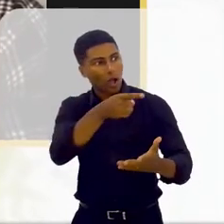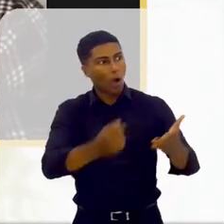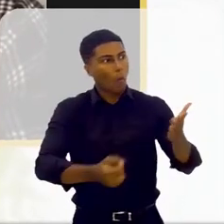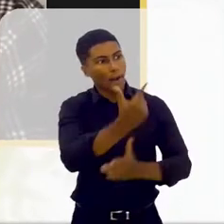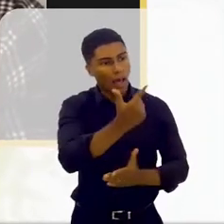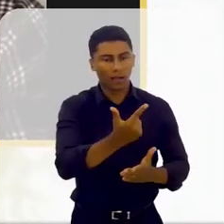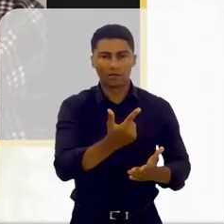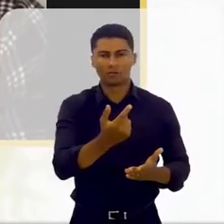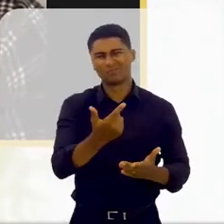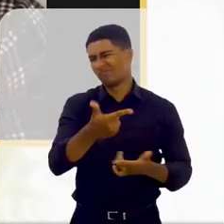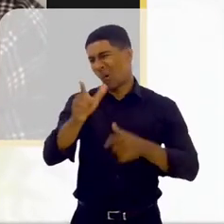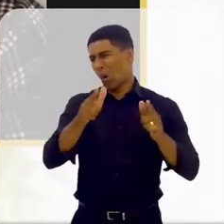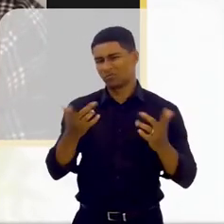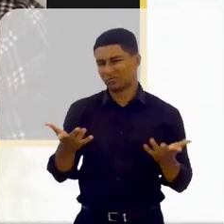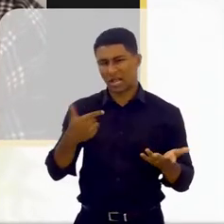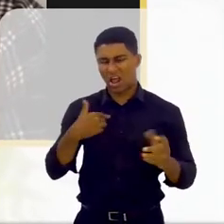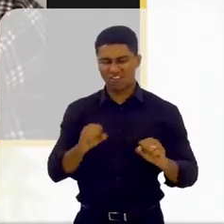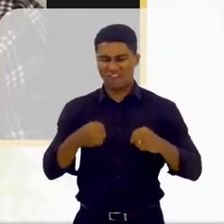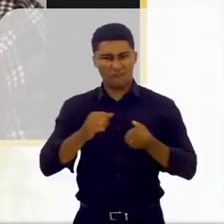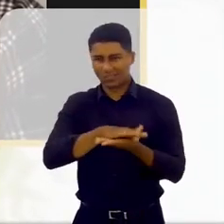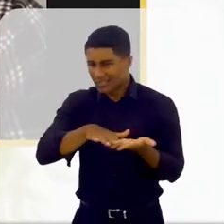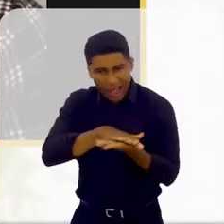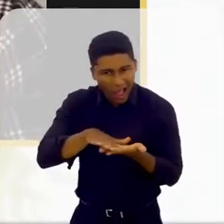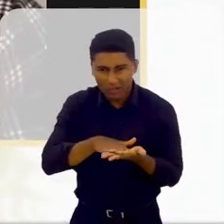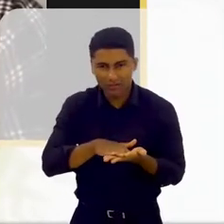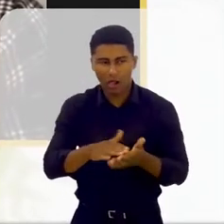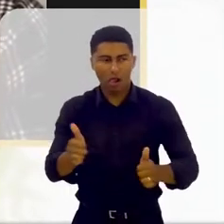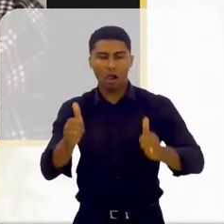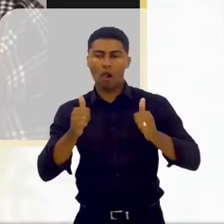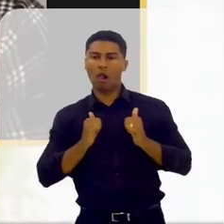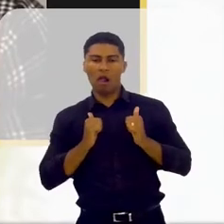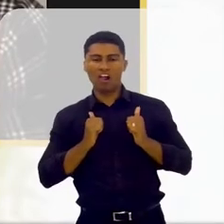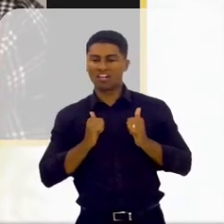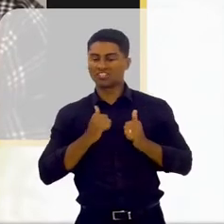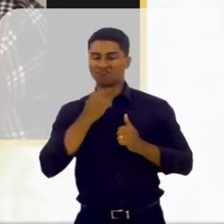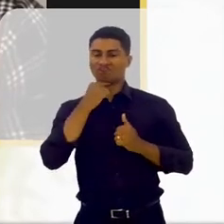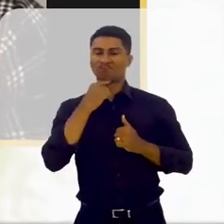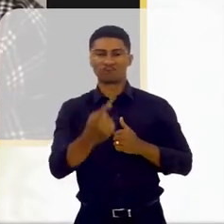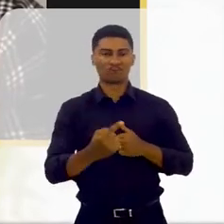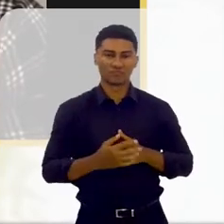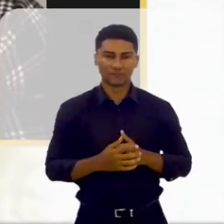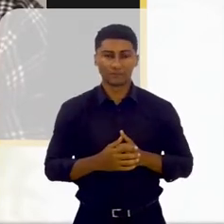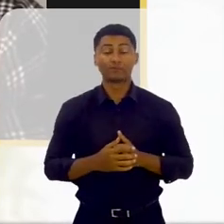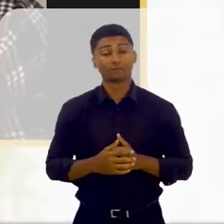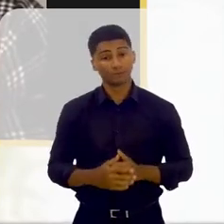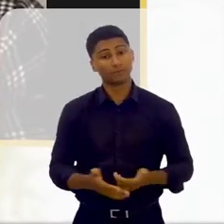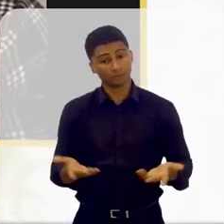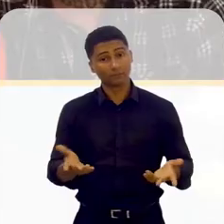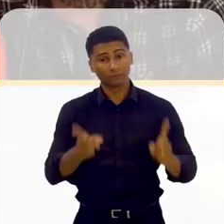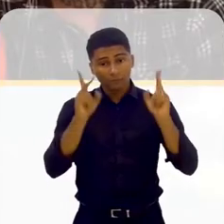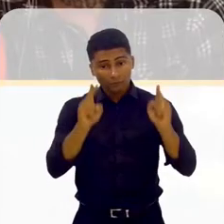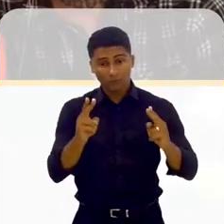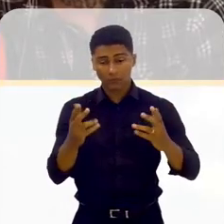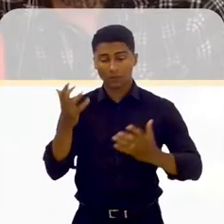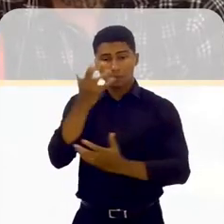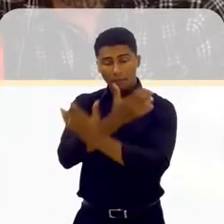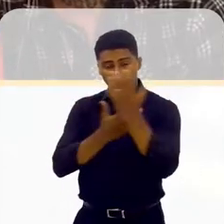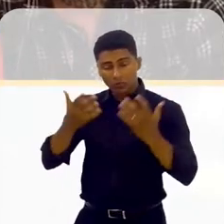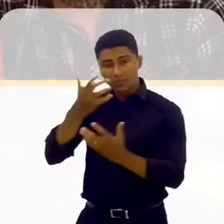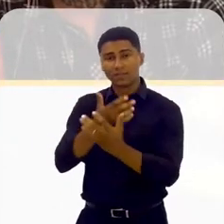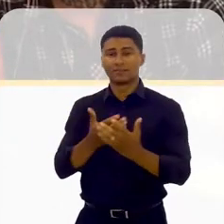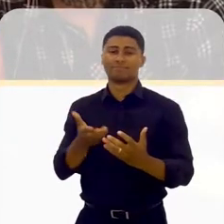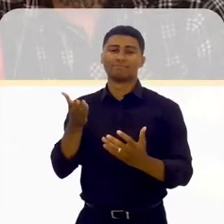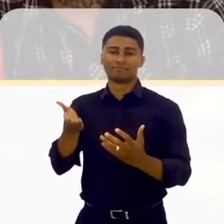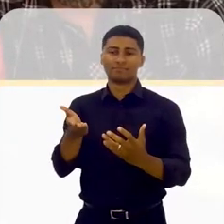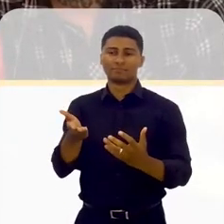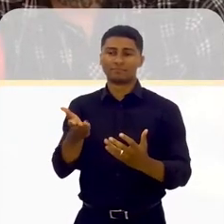assim, a gente nunca vai conseguir chegar se a gente não der o primeiro passo. A questão da música, Verdade. A questão da música para